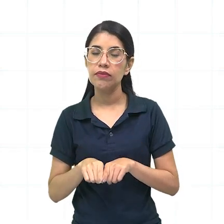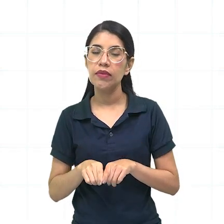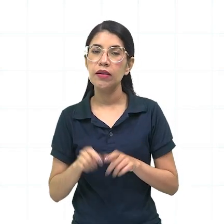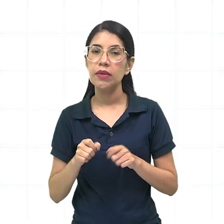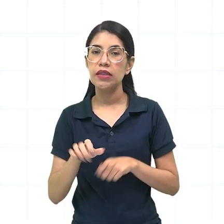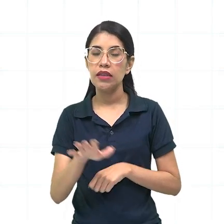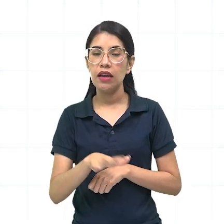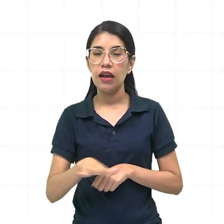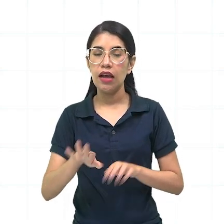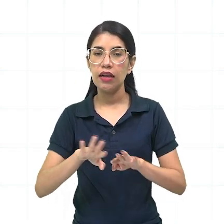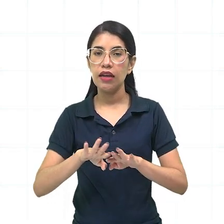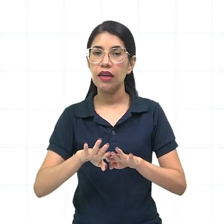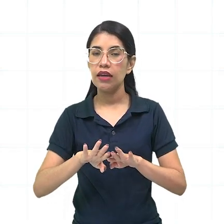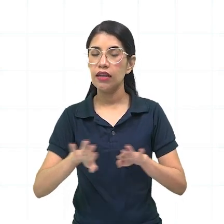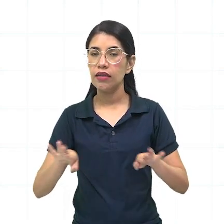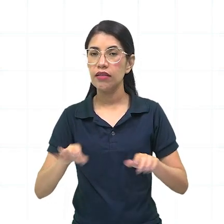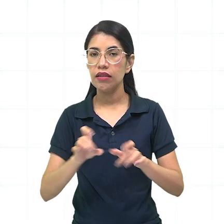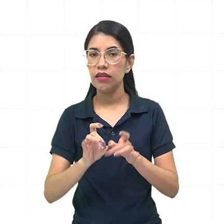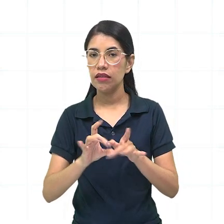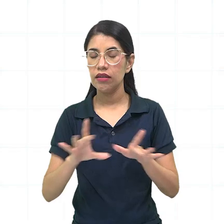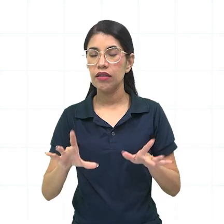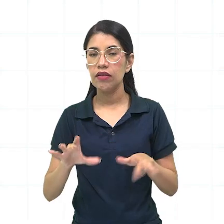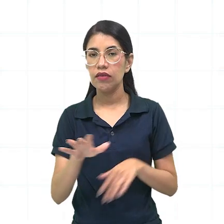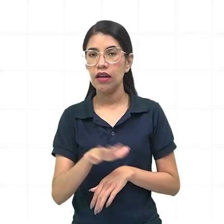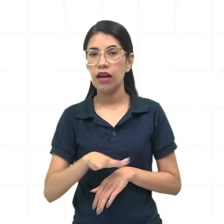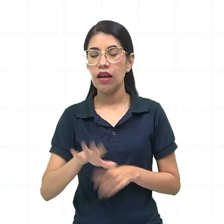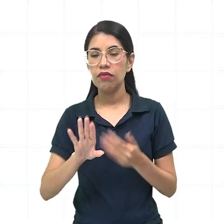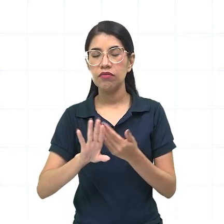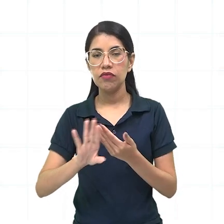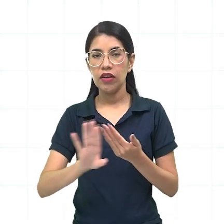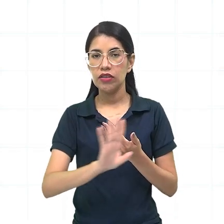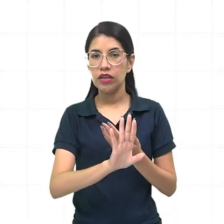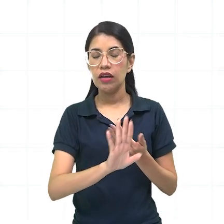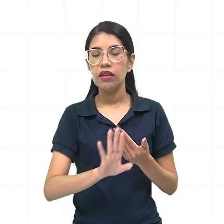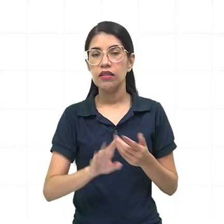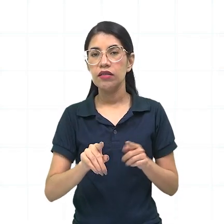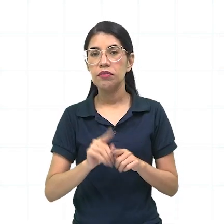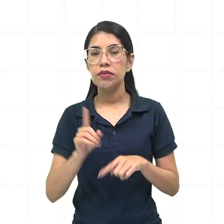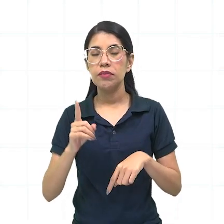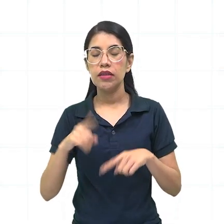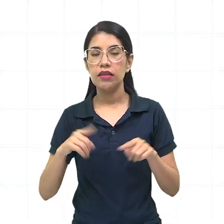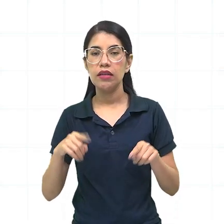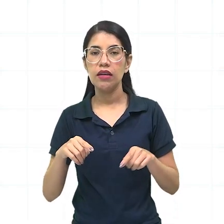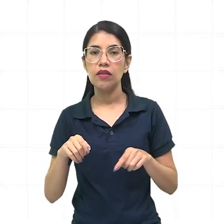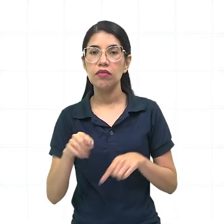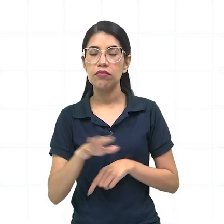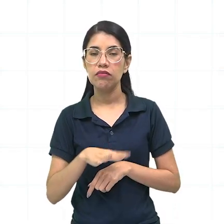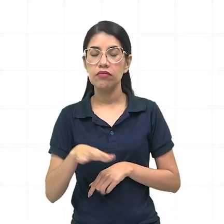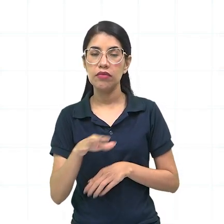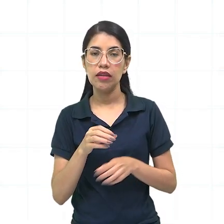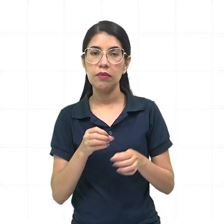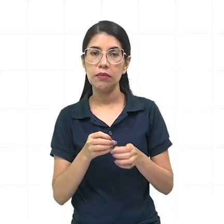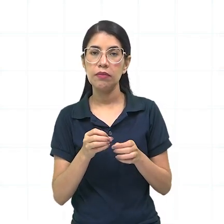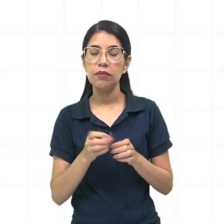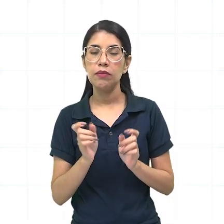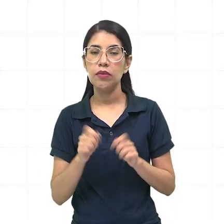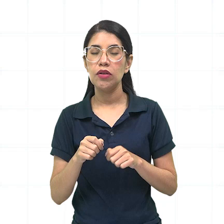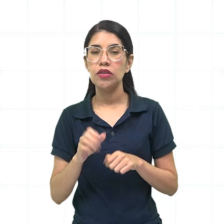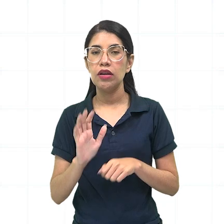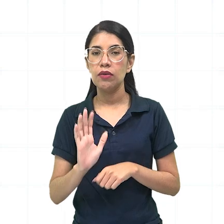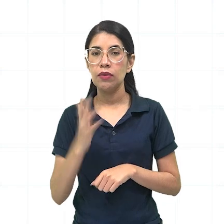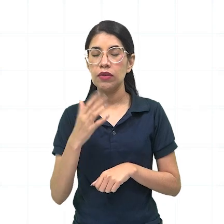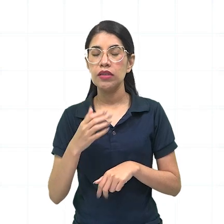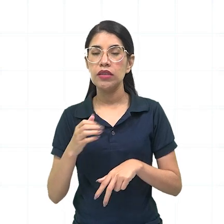dar espaço também para a pessoa não se machucar com outros objetos próximos, né, que possam causar